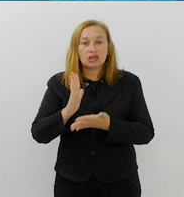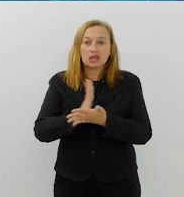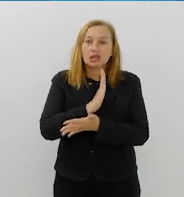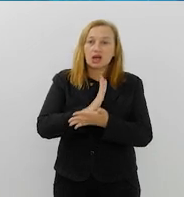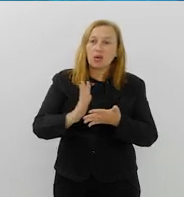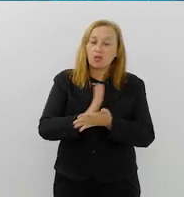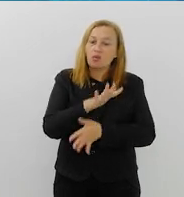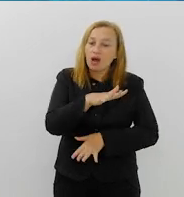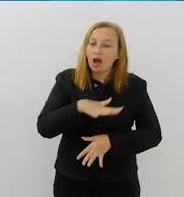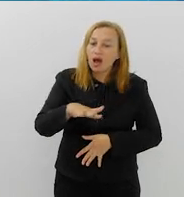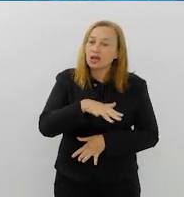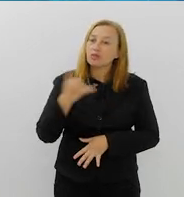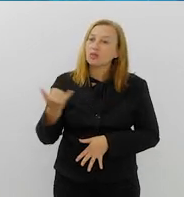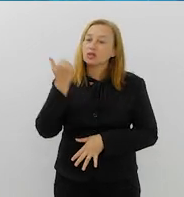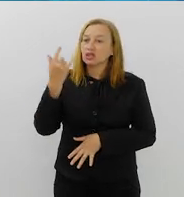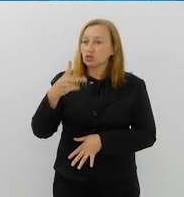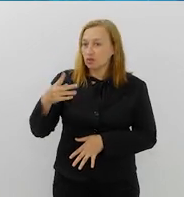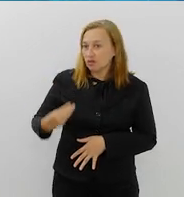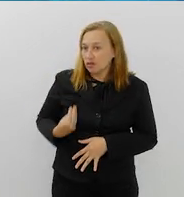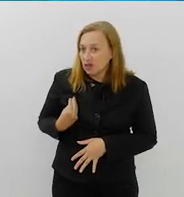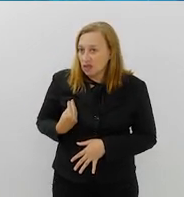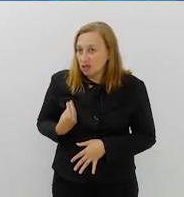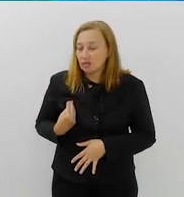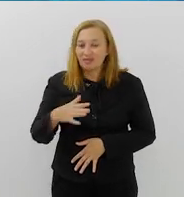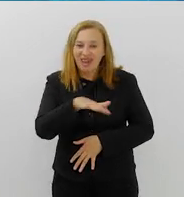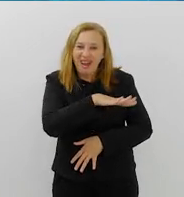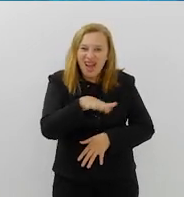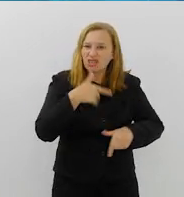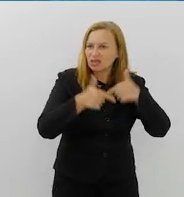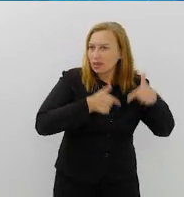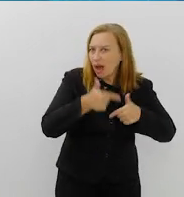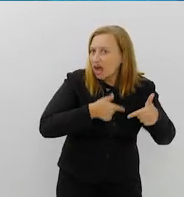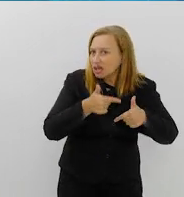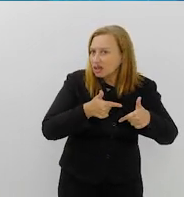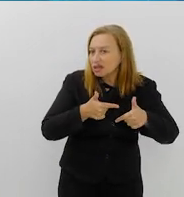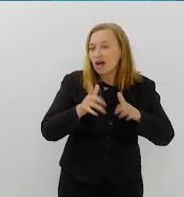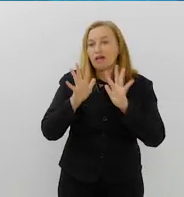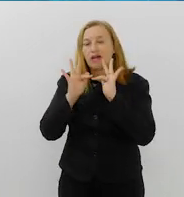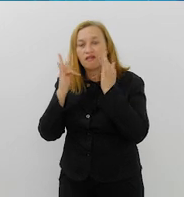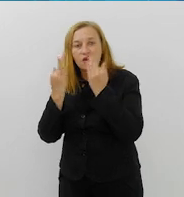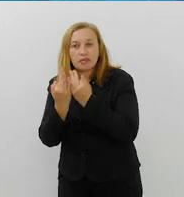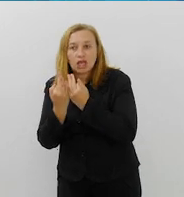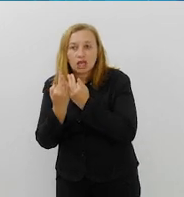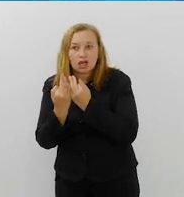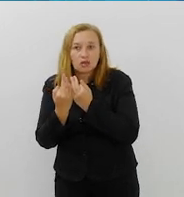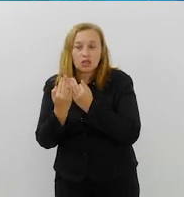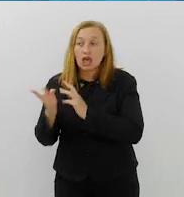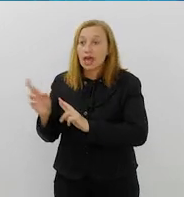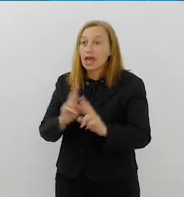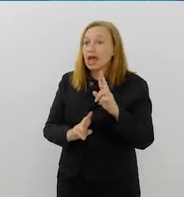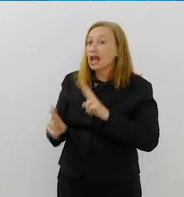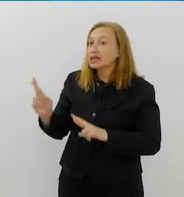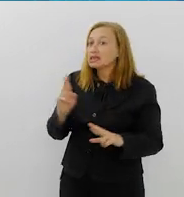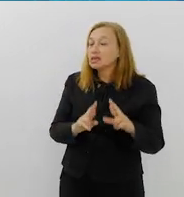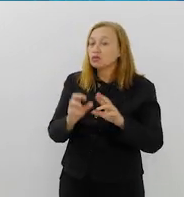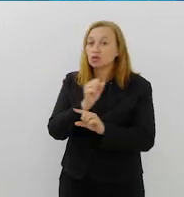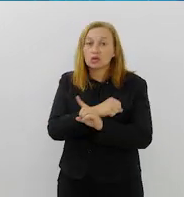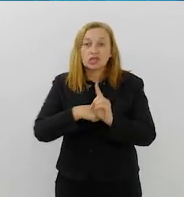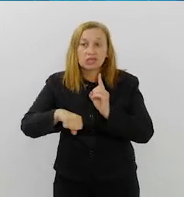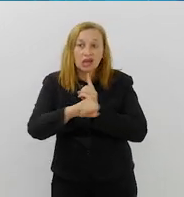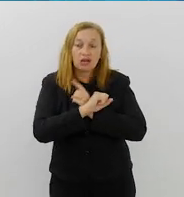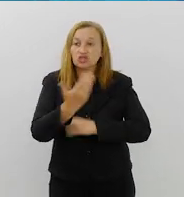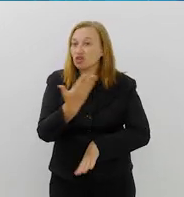causando em alguma esfera importante da vida dela? Esfera do trabalho, esfera familiar, das